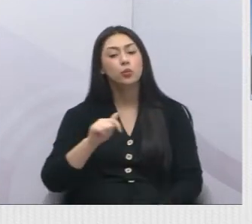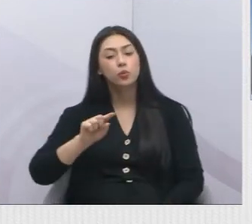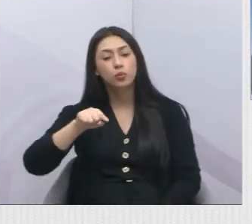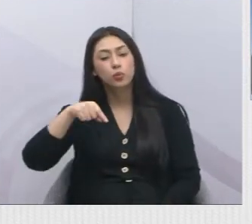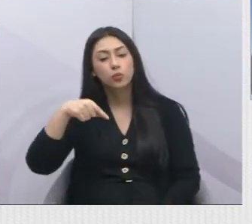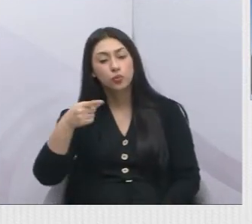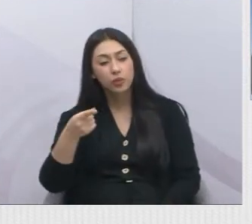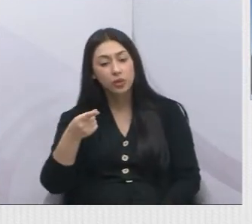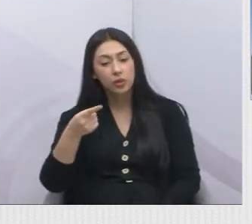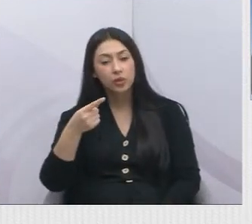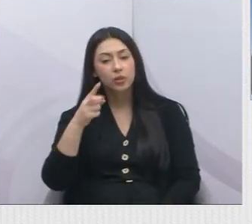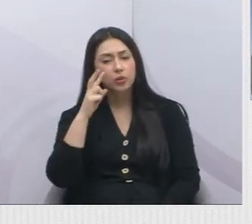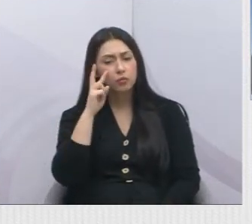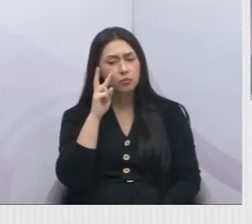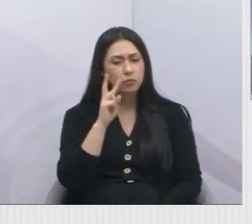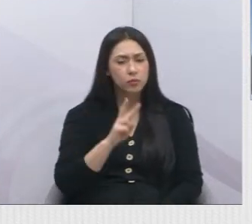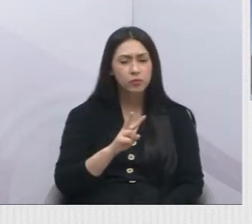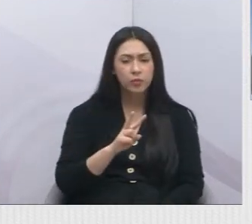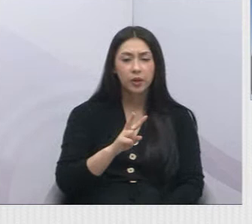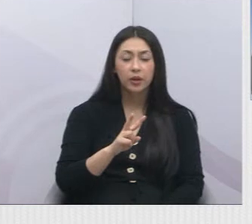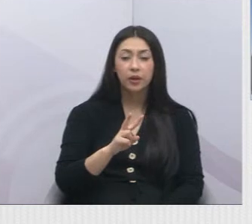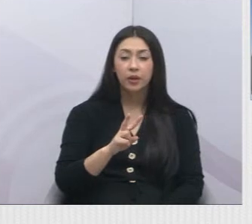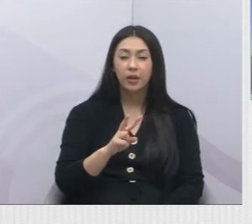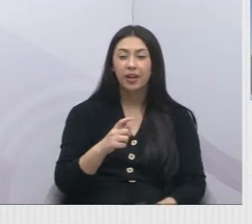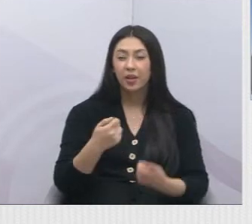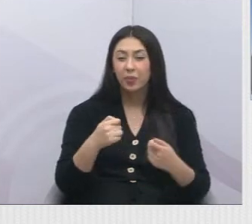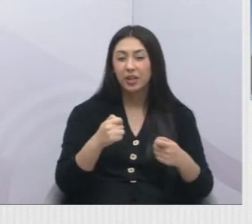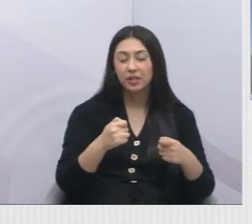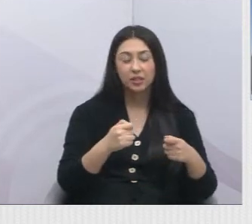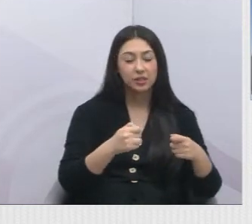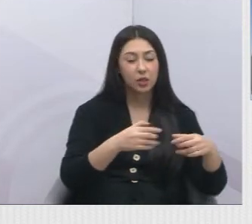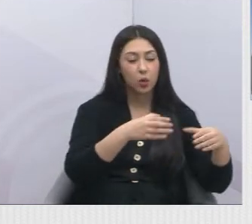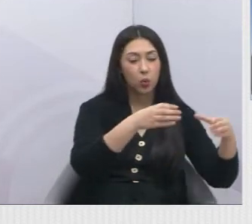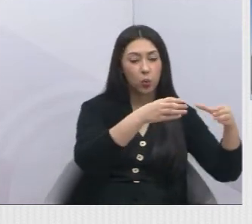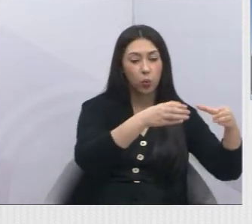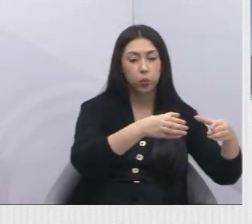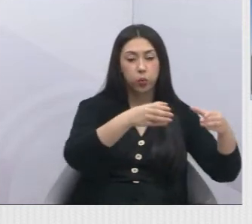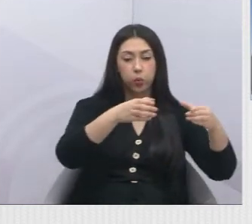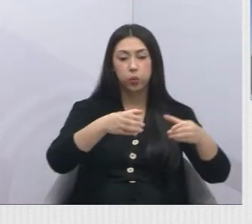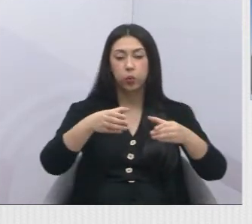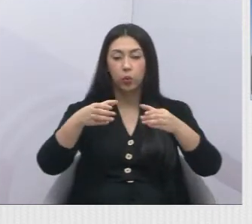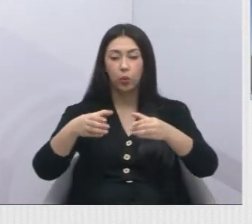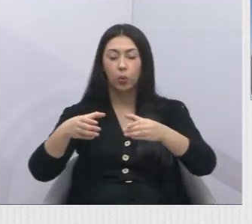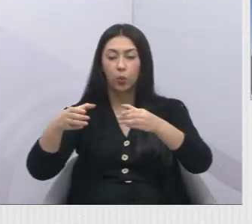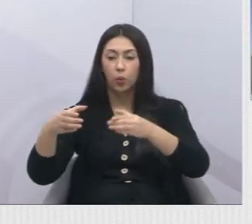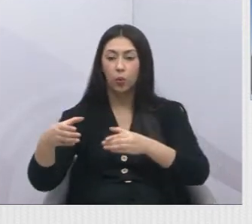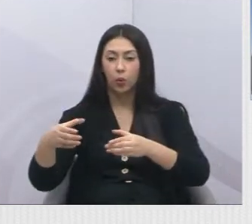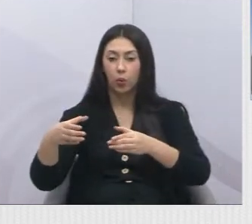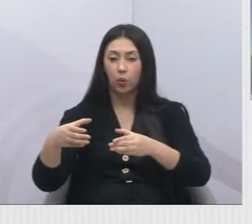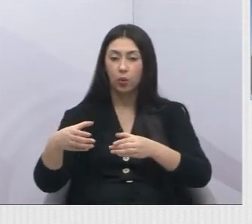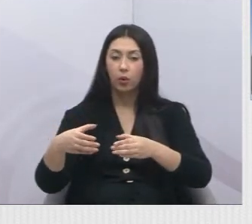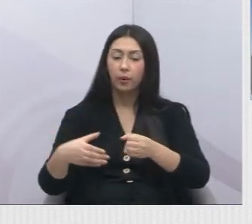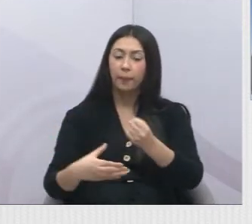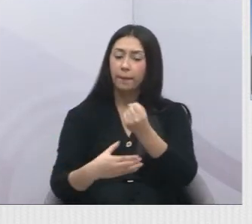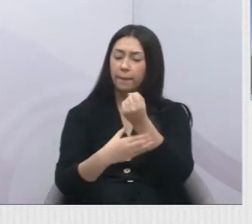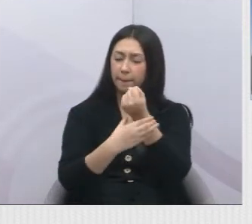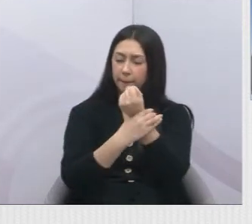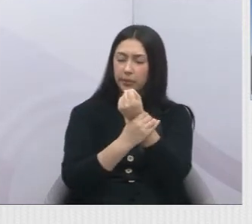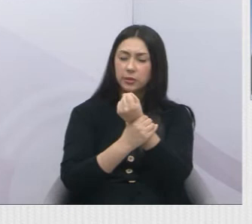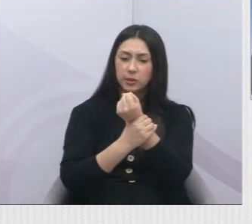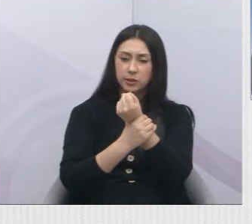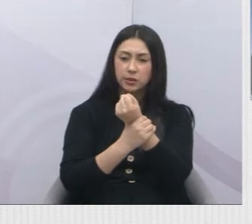para poder ver, para colocar tachões ou alguma coisa no sentido, para dar mais segurança